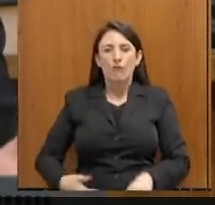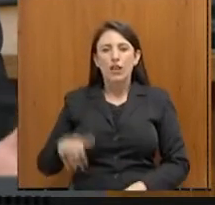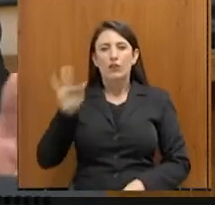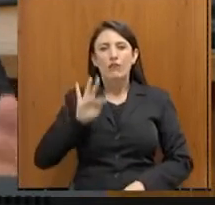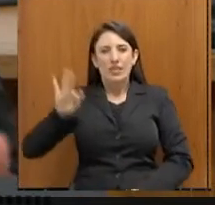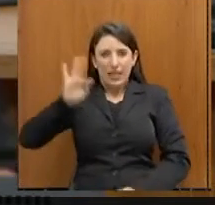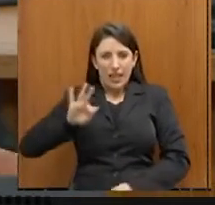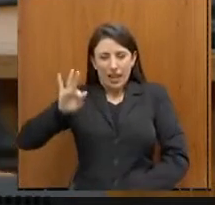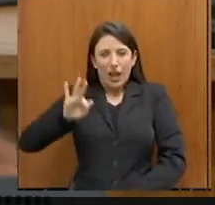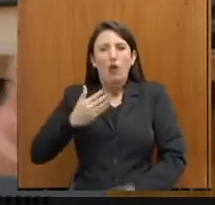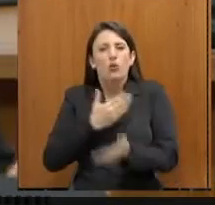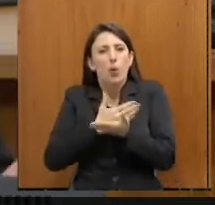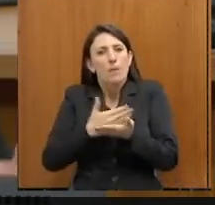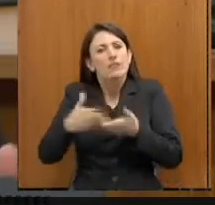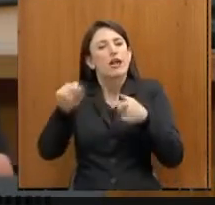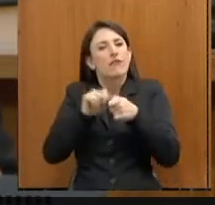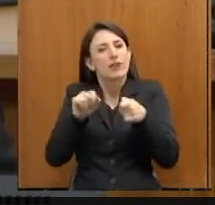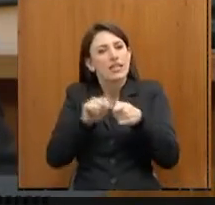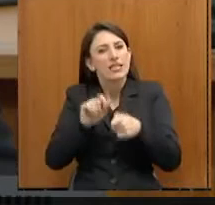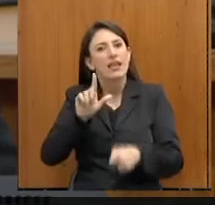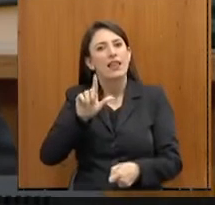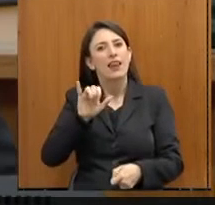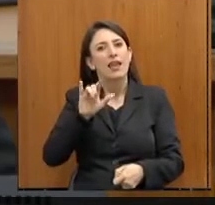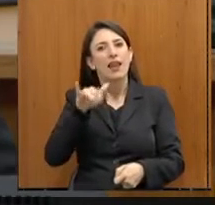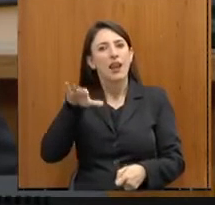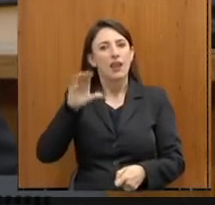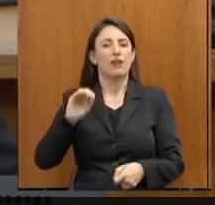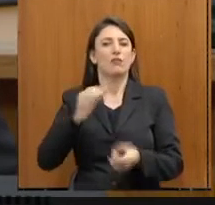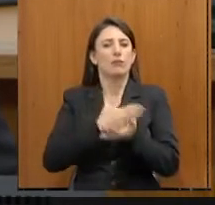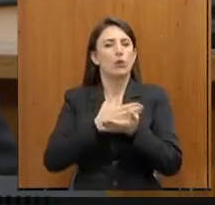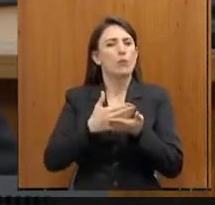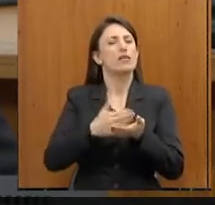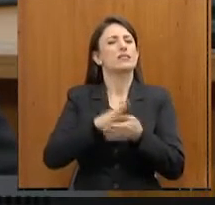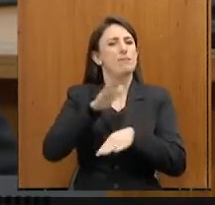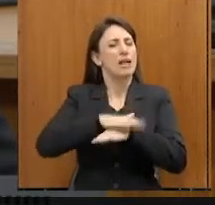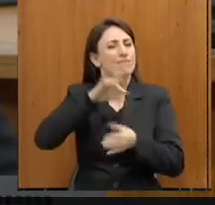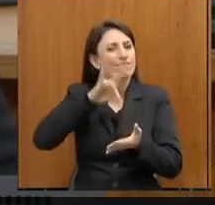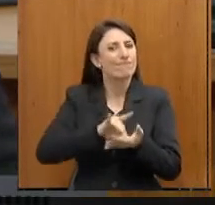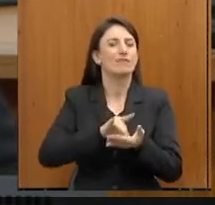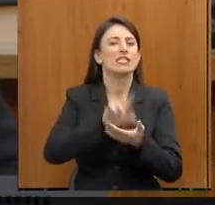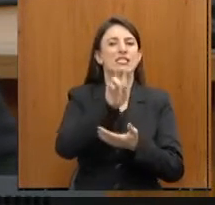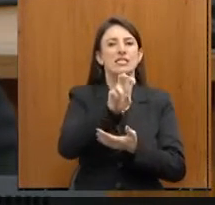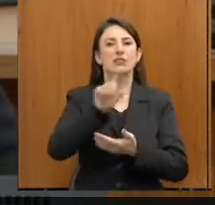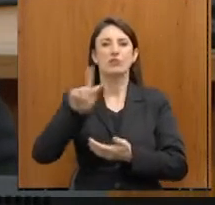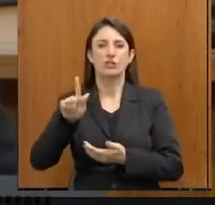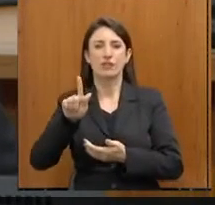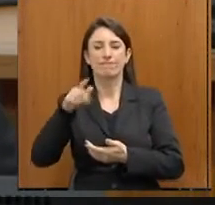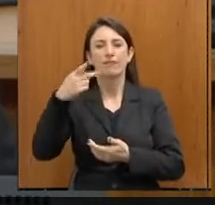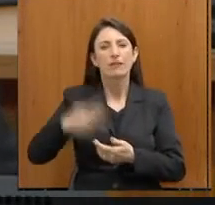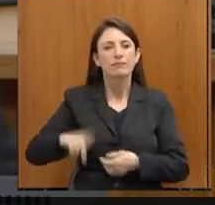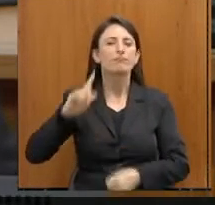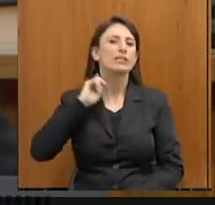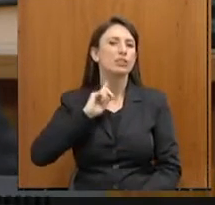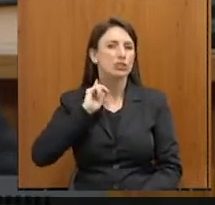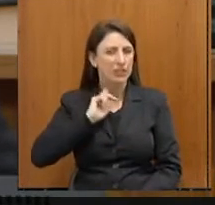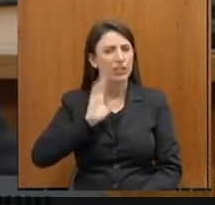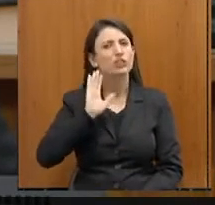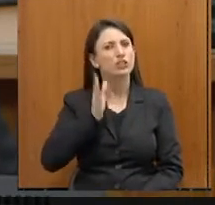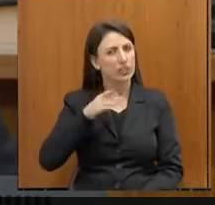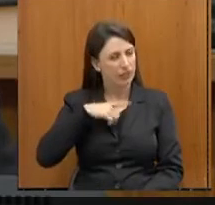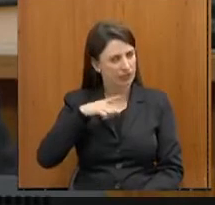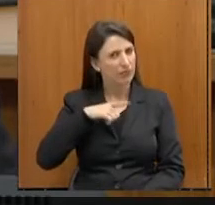leilões né com relação ao 5g e Minas Gerais já tem é várias iniciativas